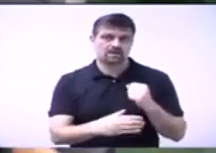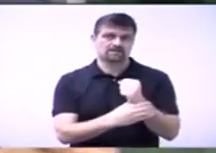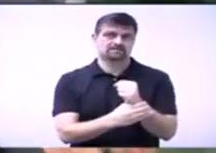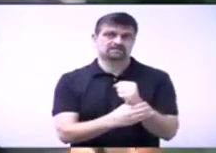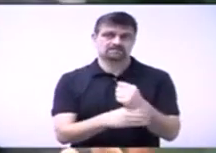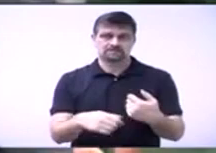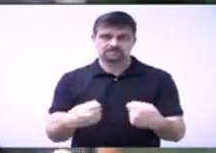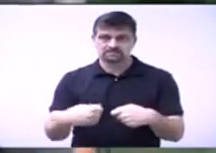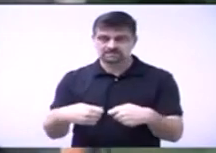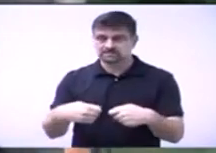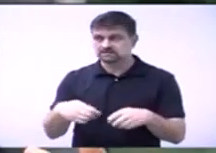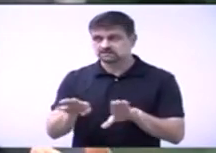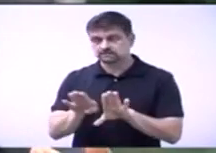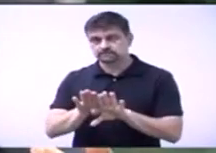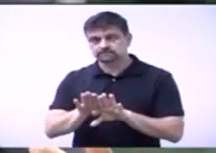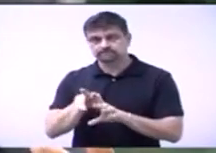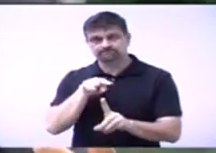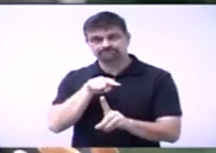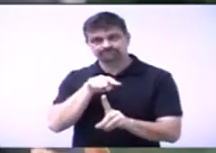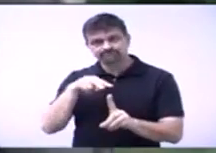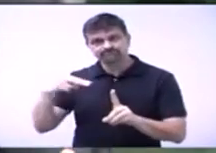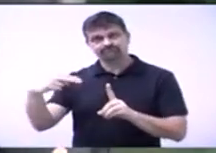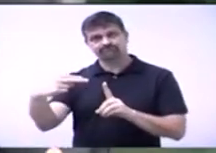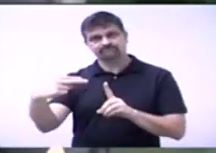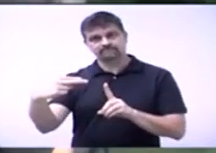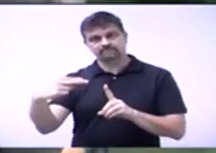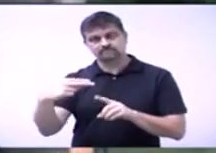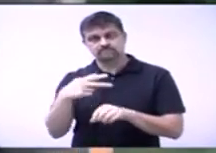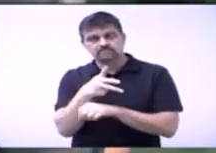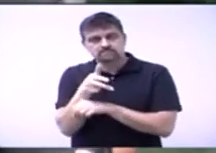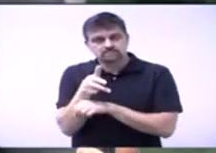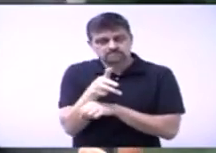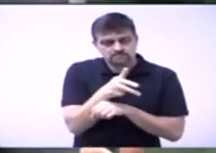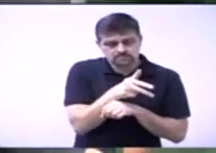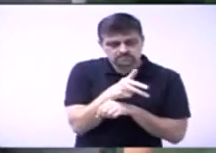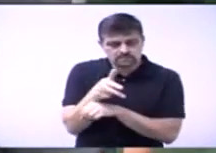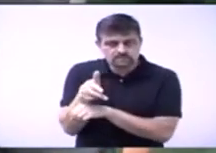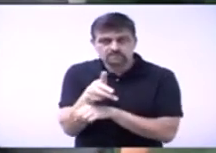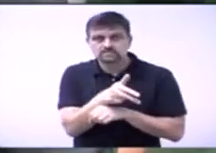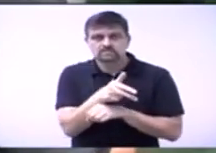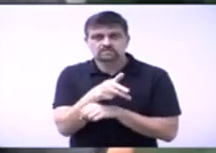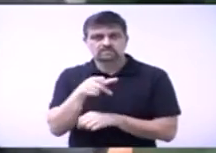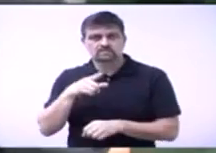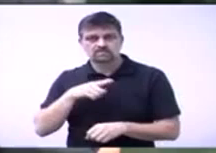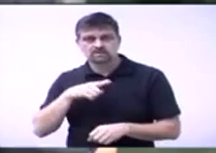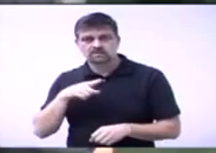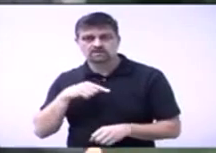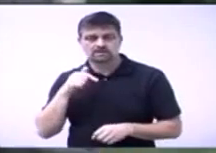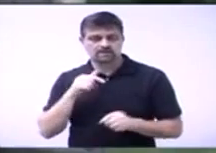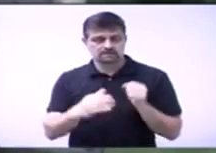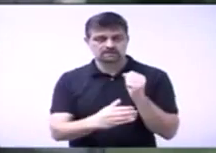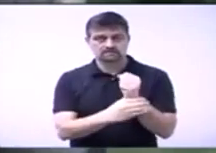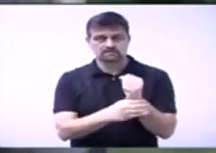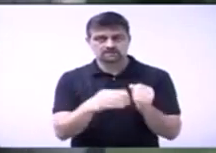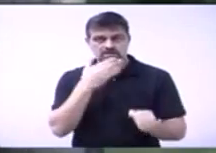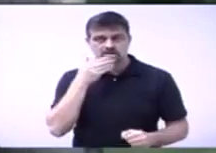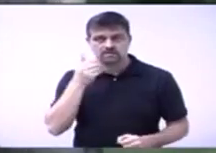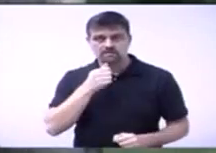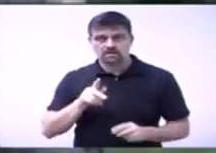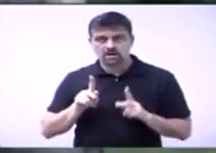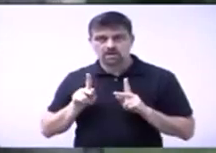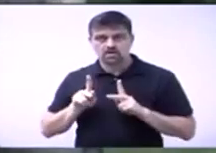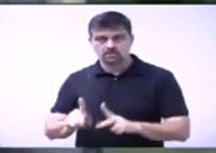Então, nesse aspecto, o monitoramento e a oferta de segurança para a